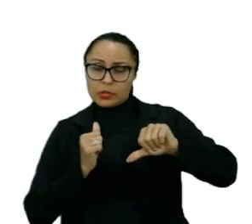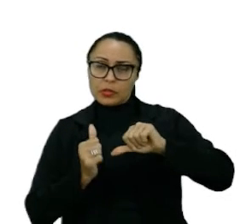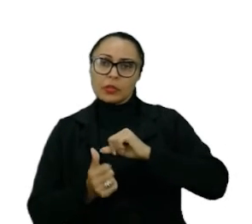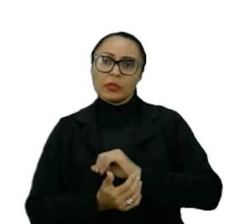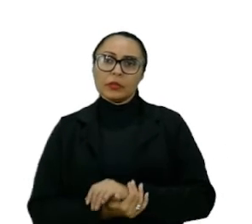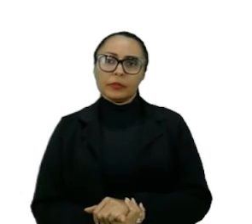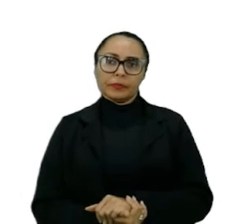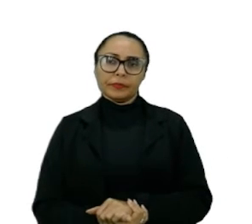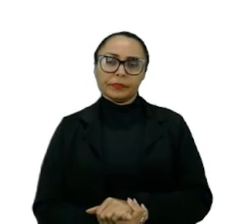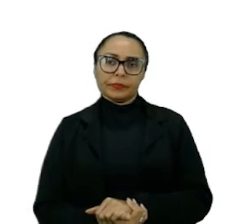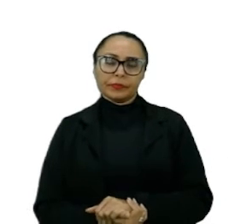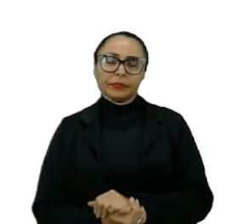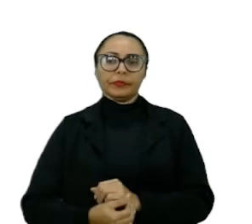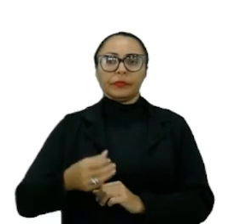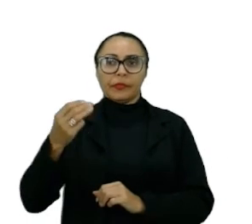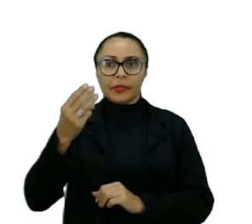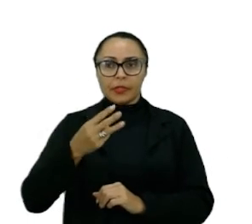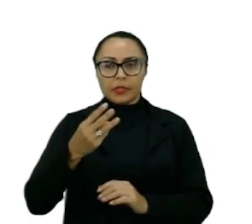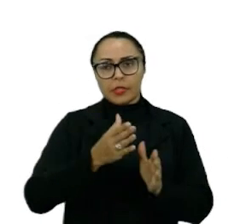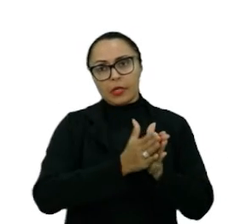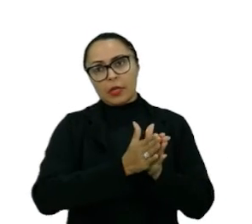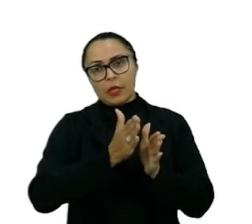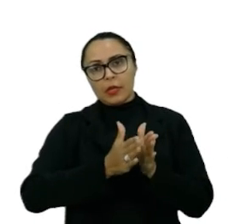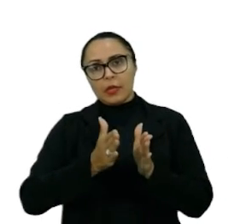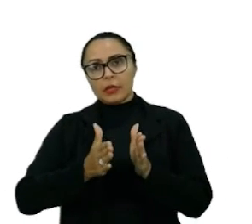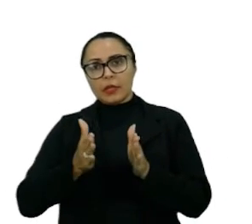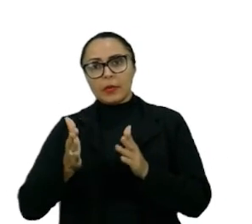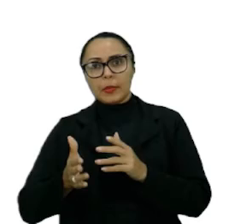A terceira etapa do ciclo é checar.